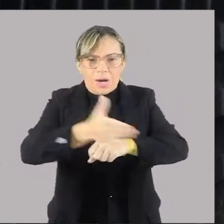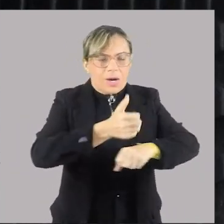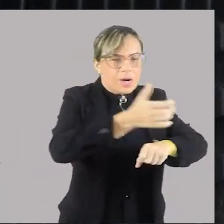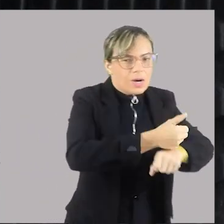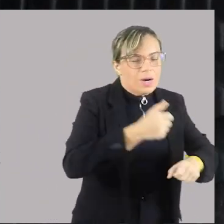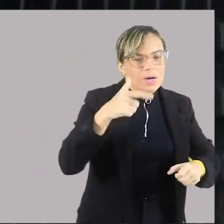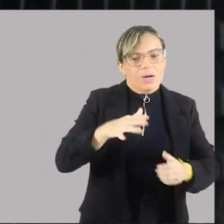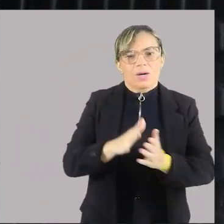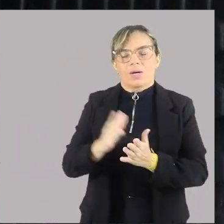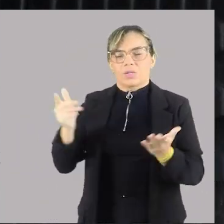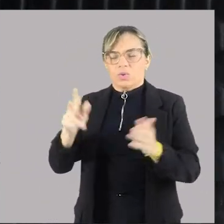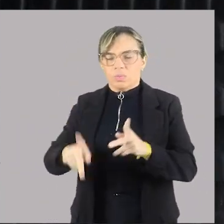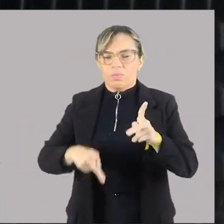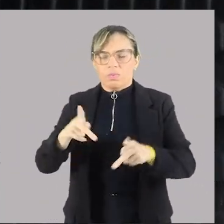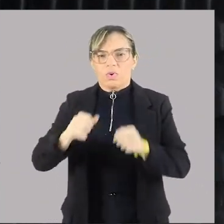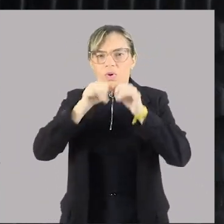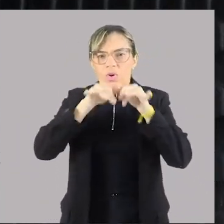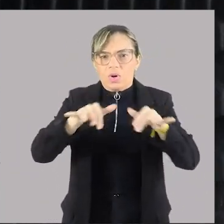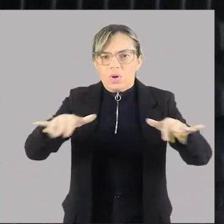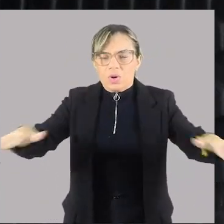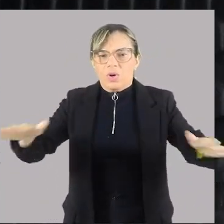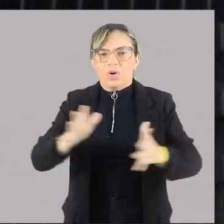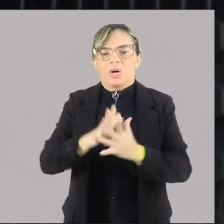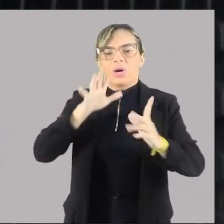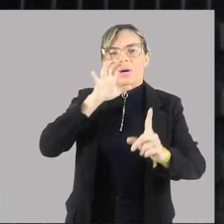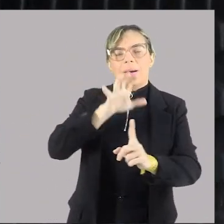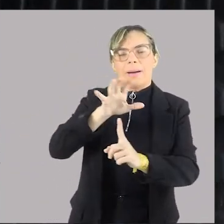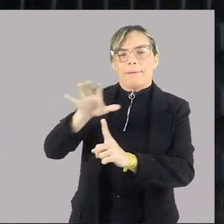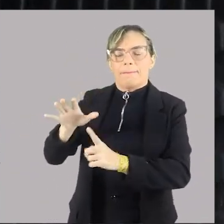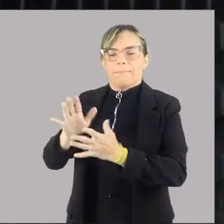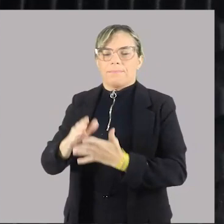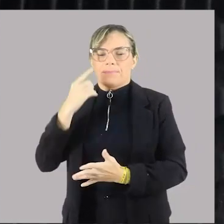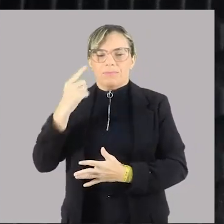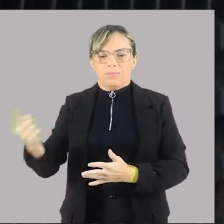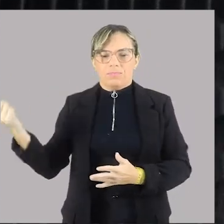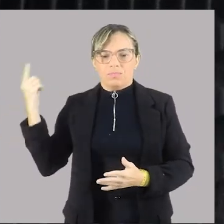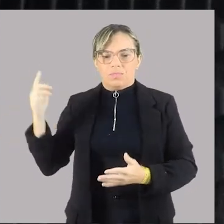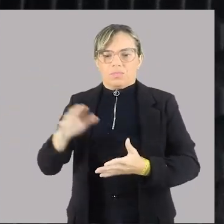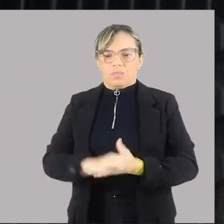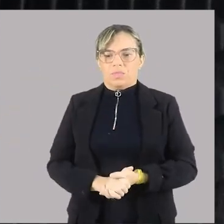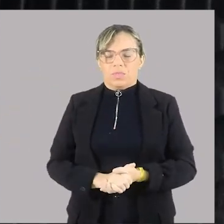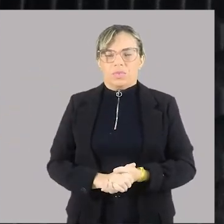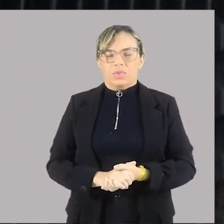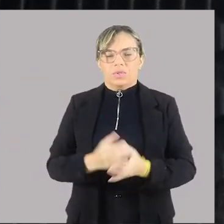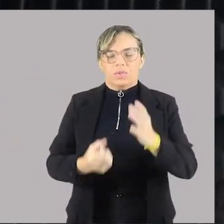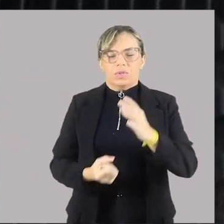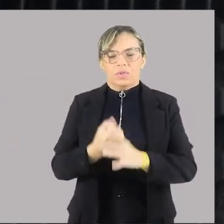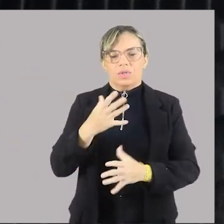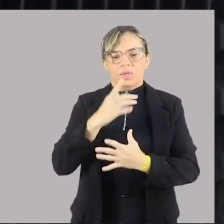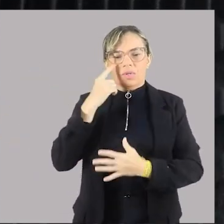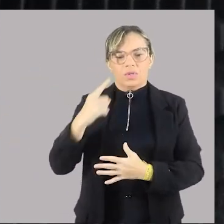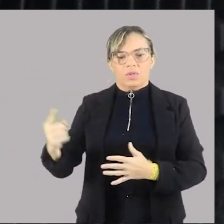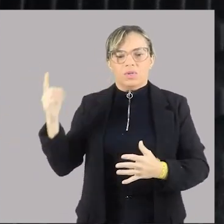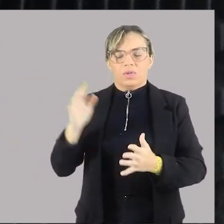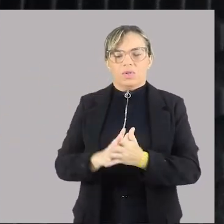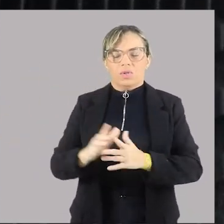do Estado. Tá? Nós temos também aqui a questão, inclusive ele criou o Serviço de